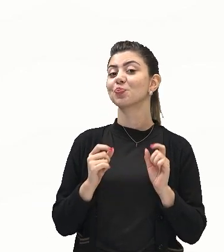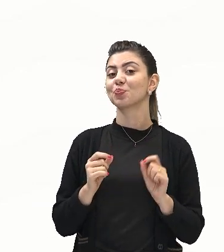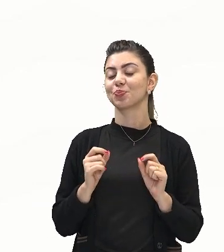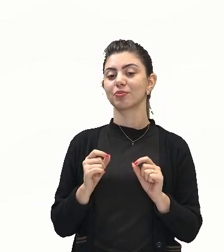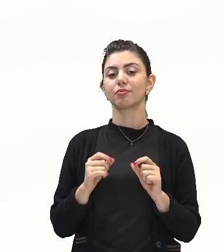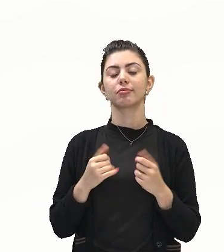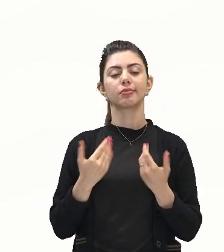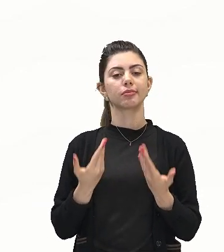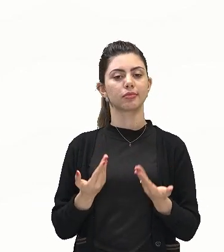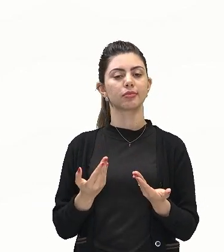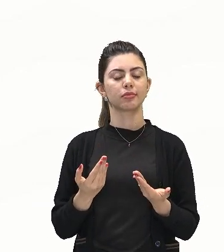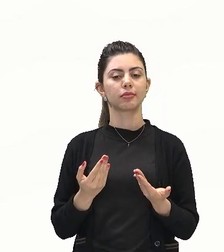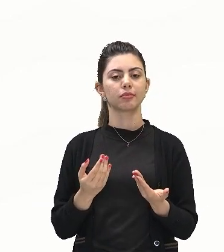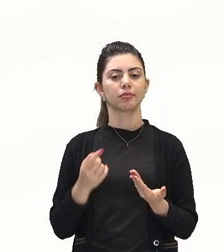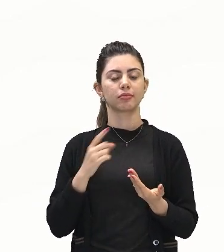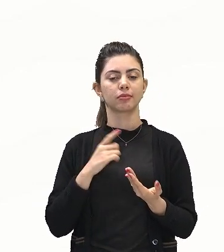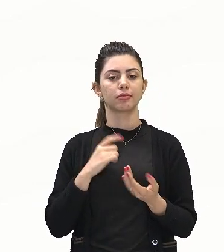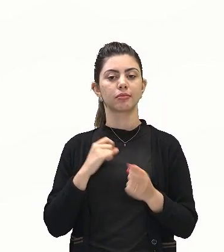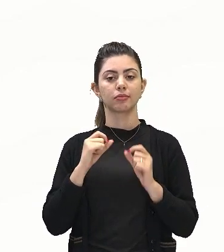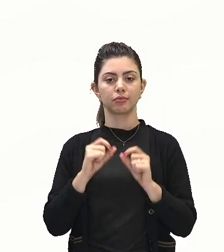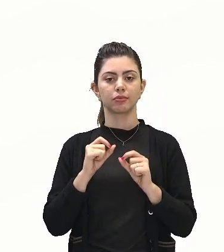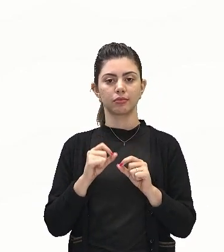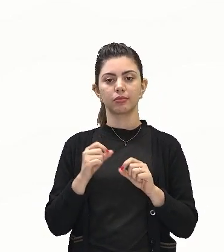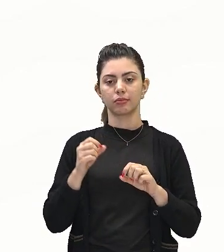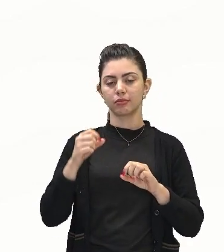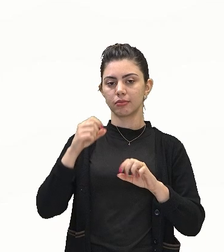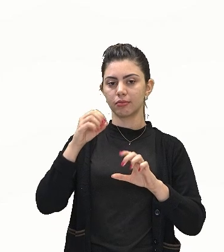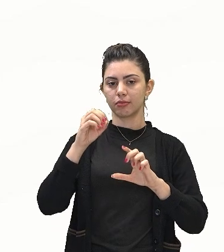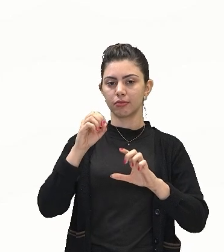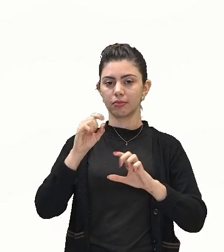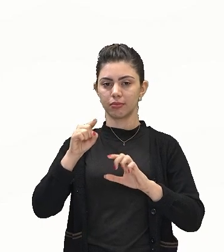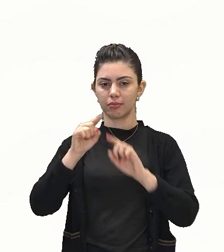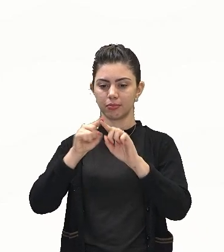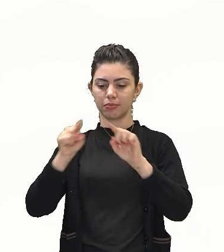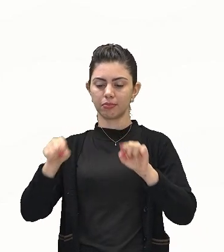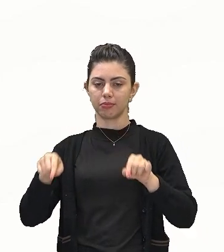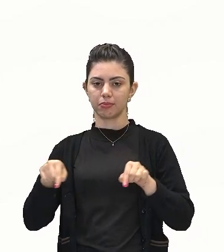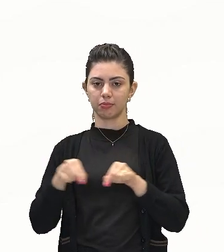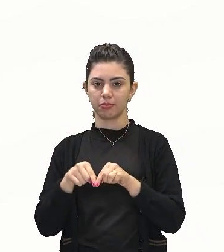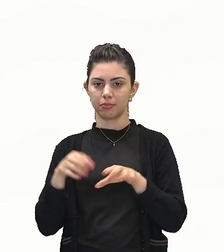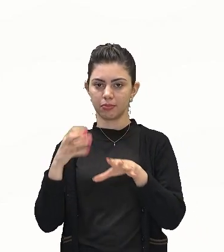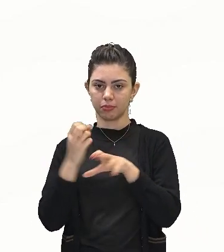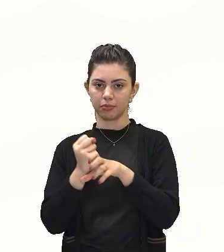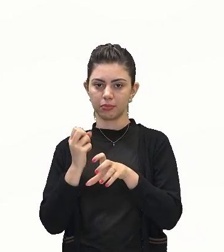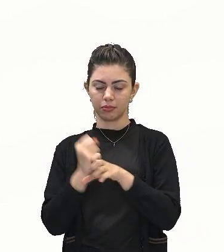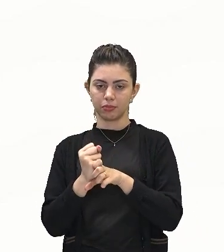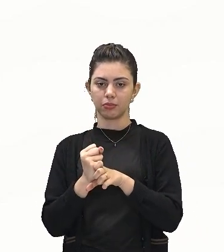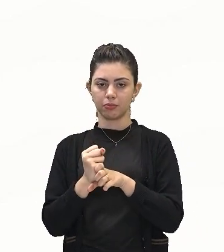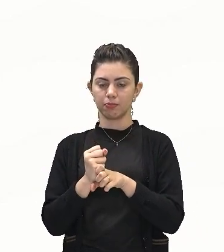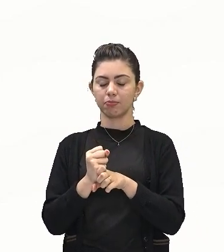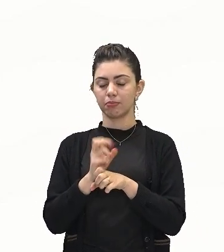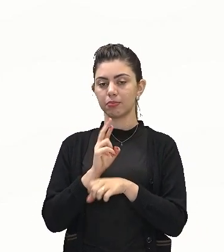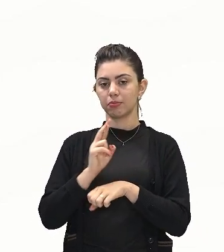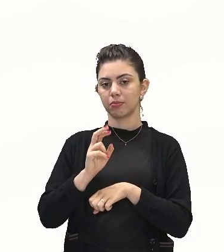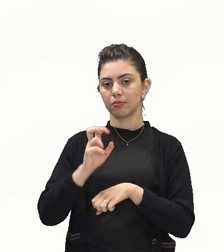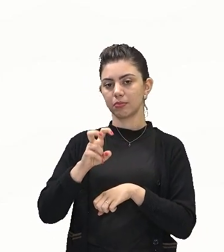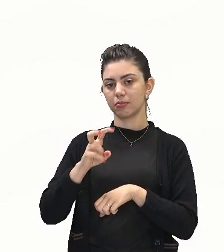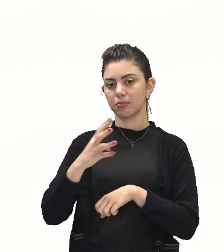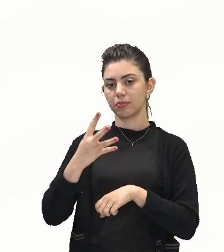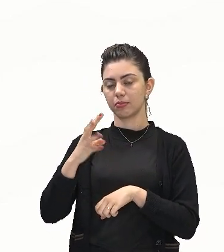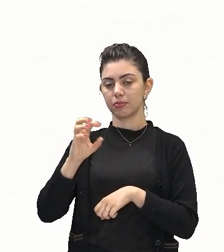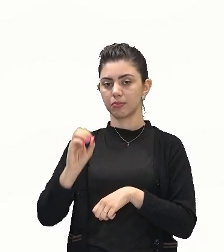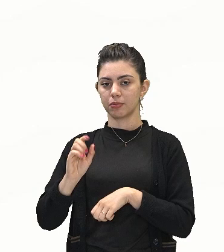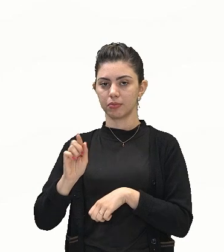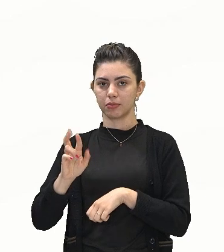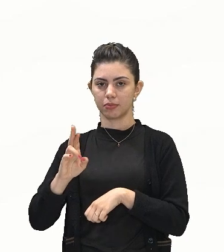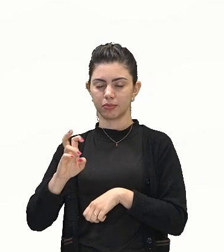Que a soma dos ângulos internos de um pentágono é igual a 540 graus. Por quê? Porque